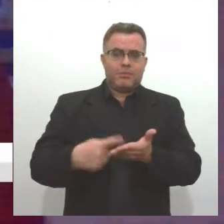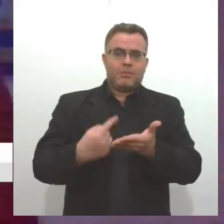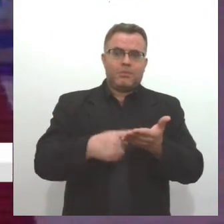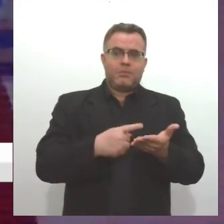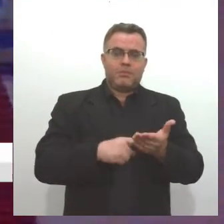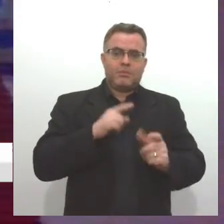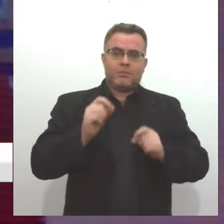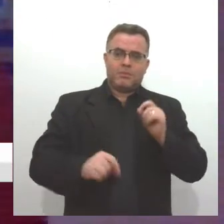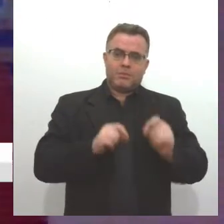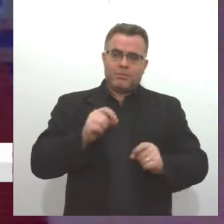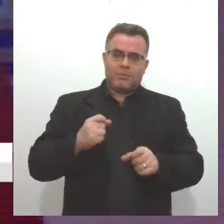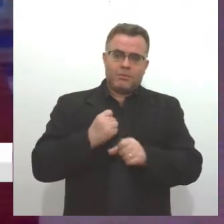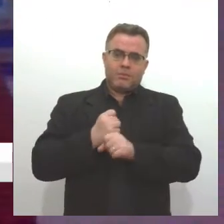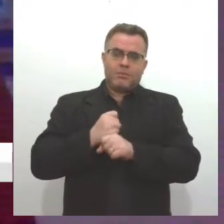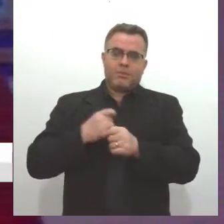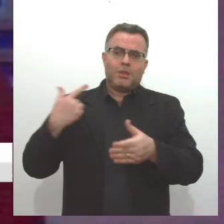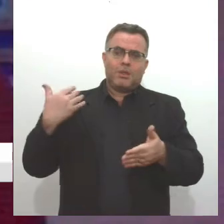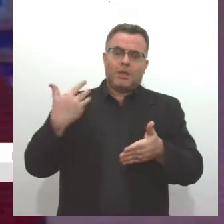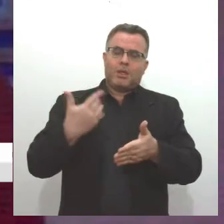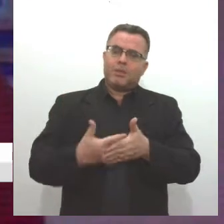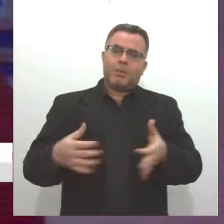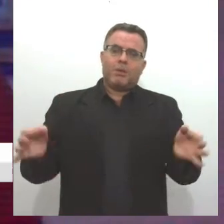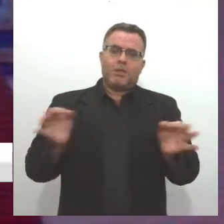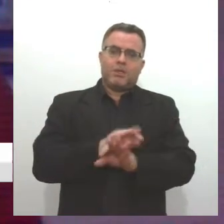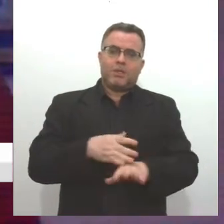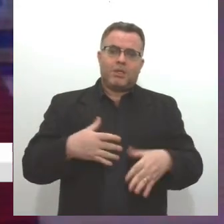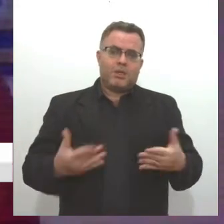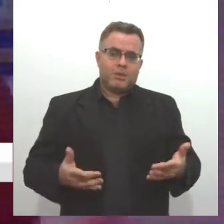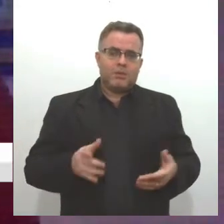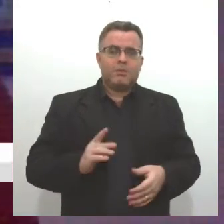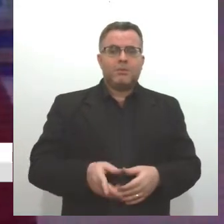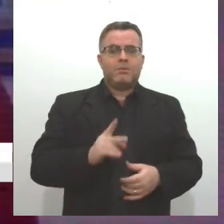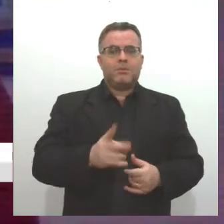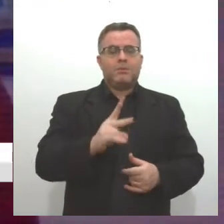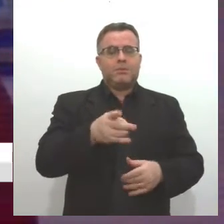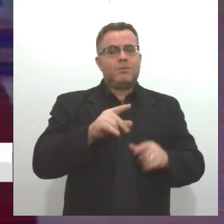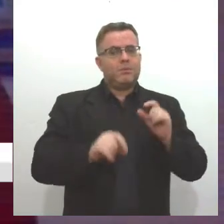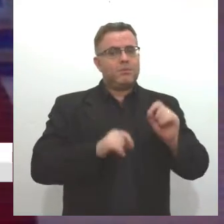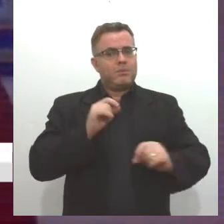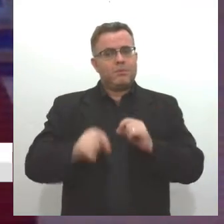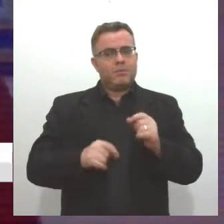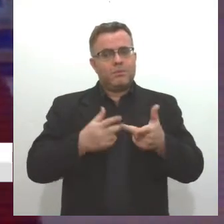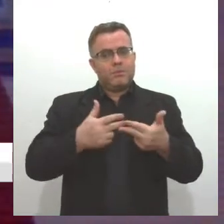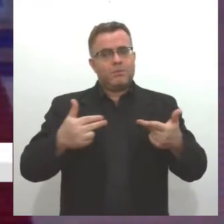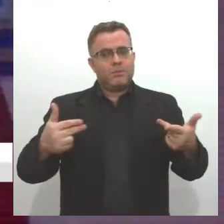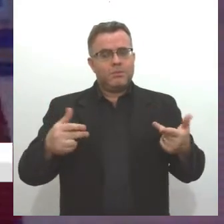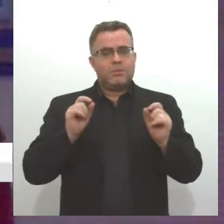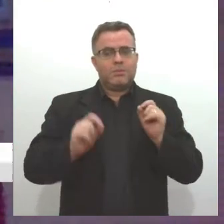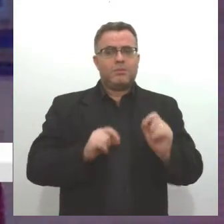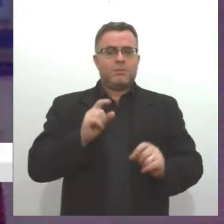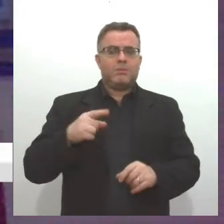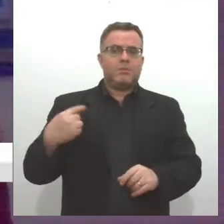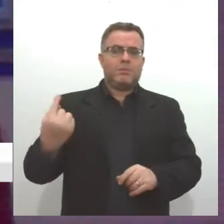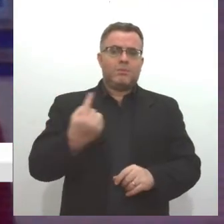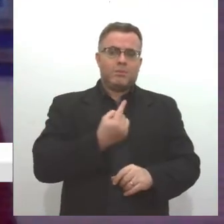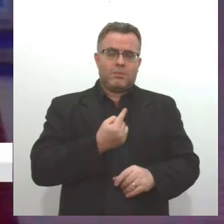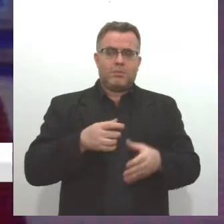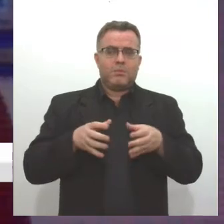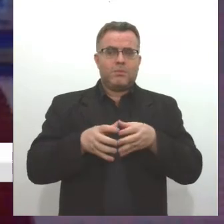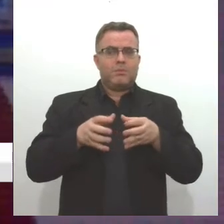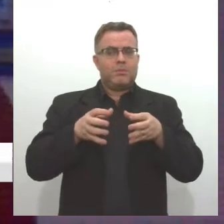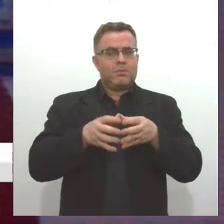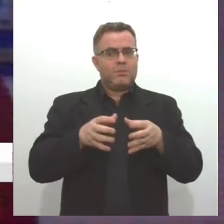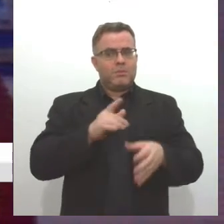há anos com as instituições não governamentais fazer coisas paliativas, mas que a gente, como organismo não governamental, a gente